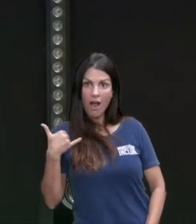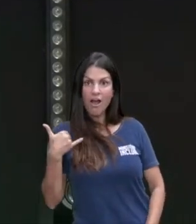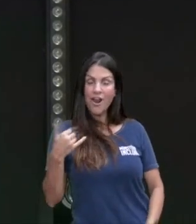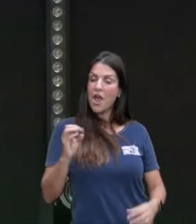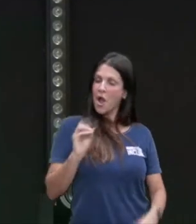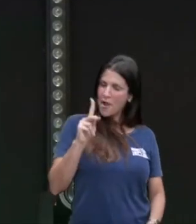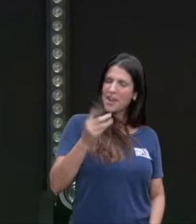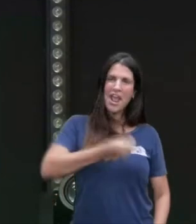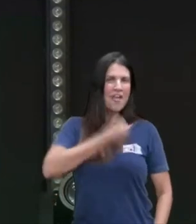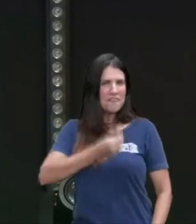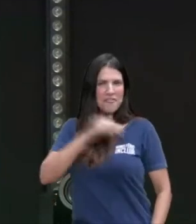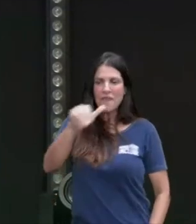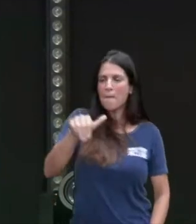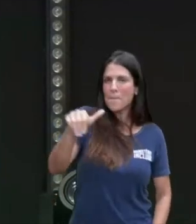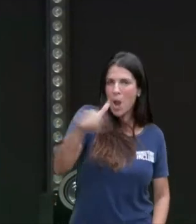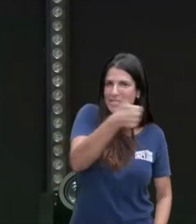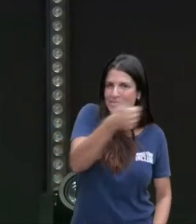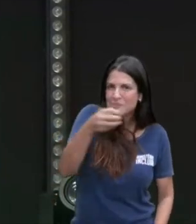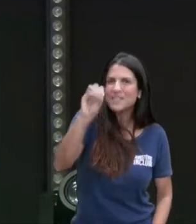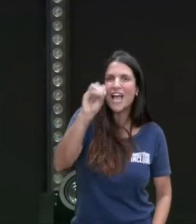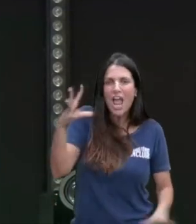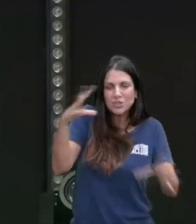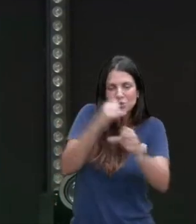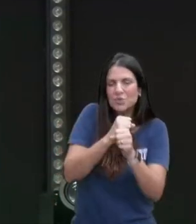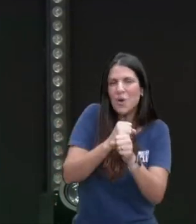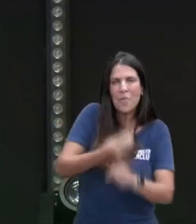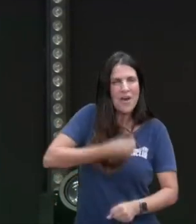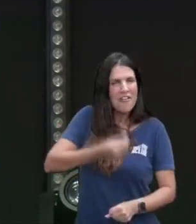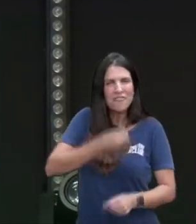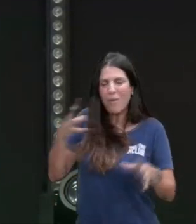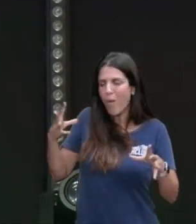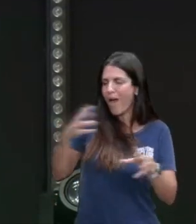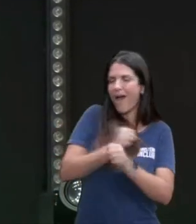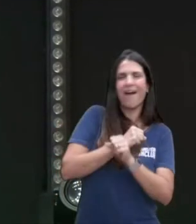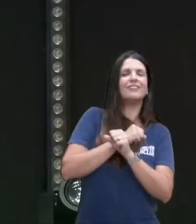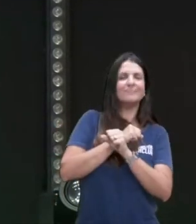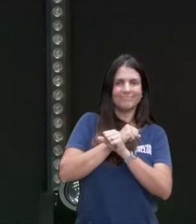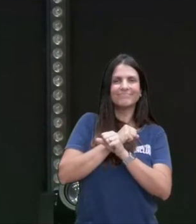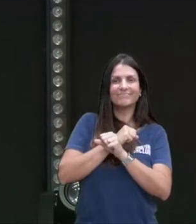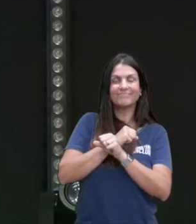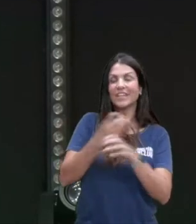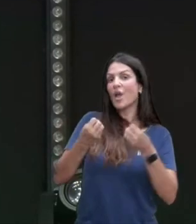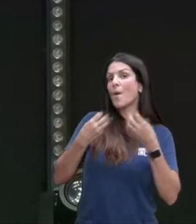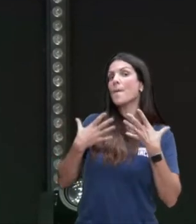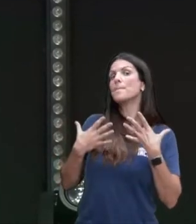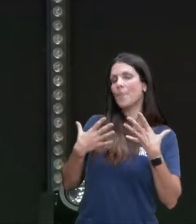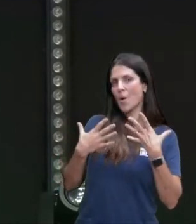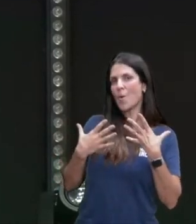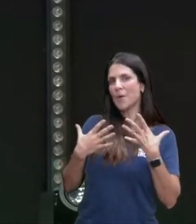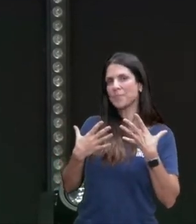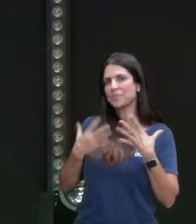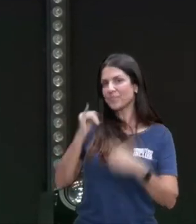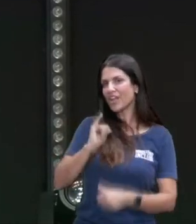de uma maneira que dignifica os 70 concertos perde sua e queria te dar uma boa notícia vida das pessoas e